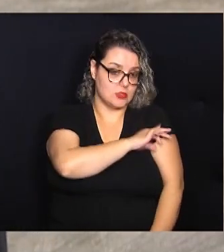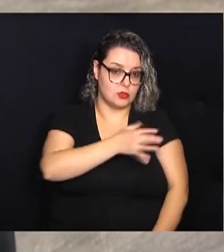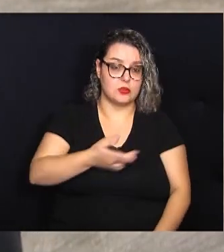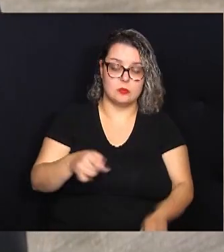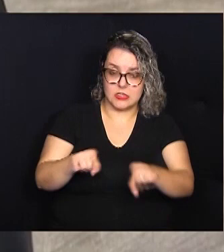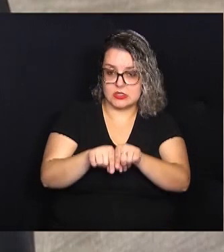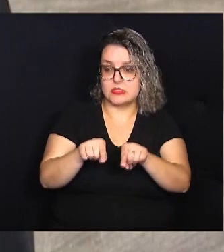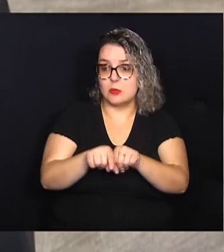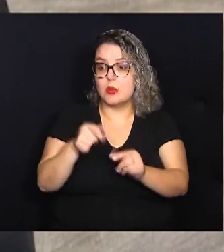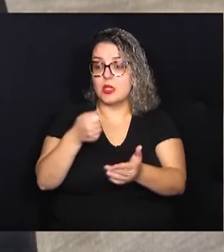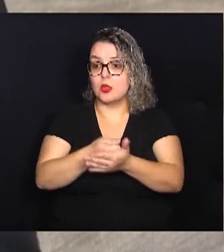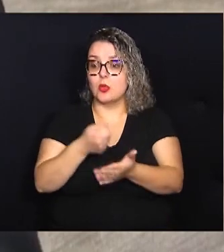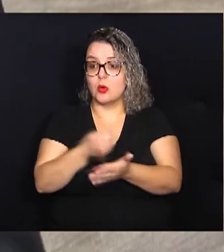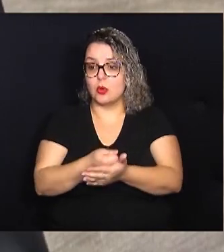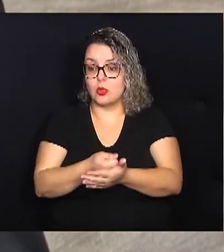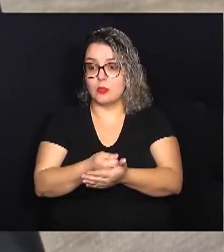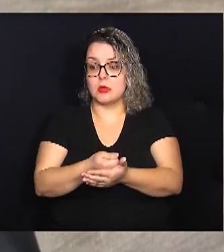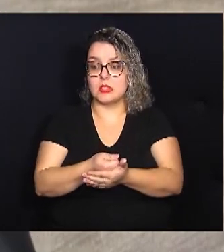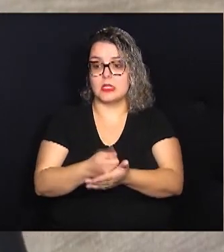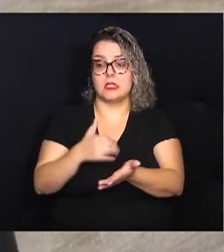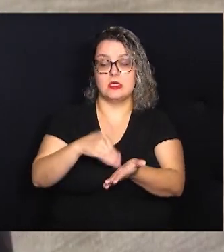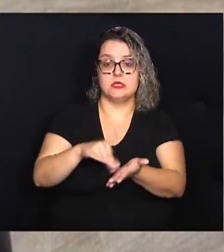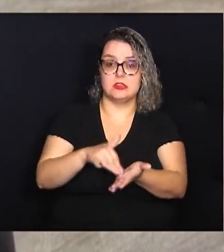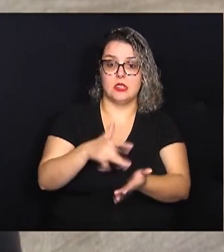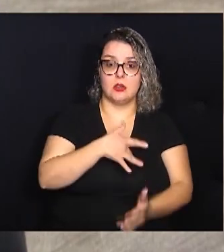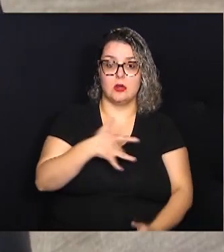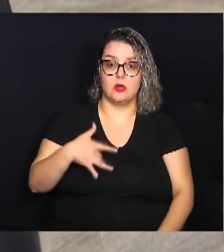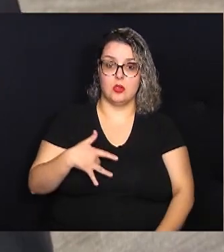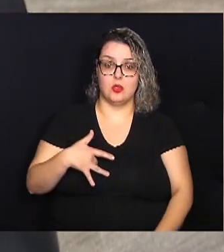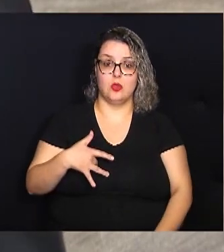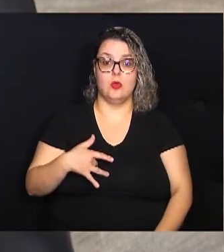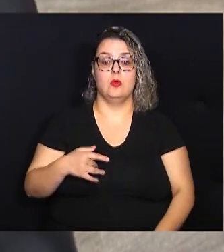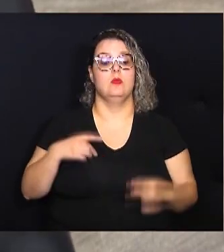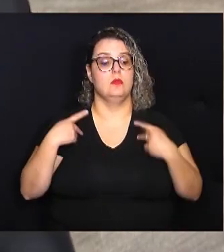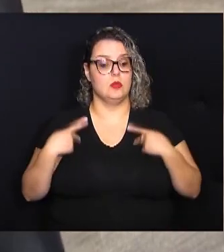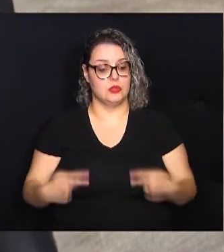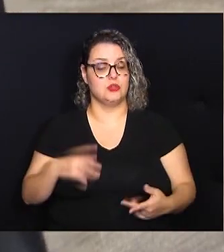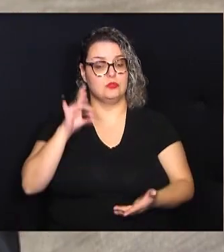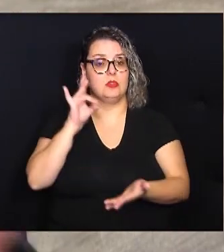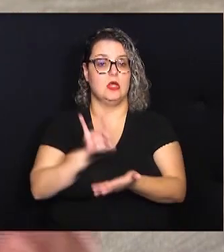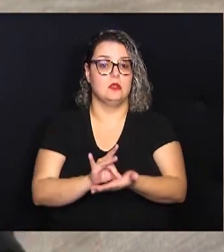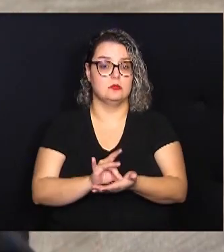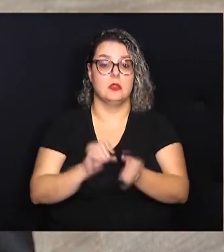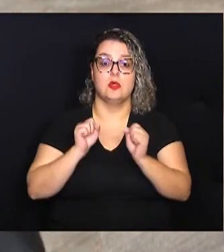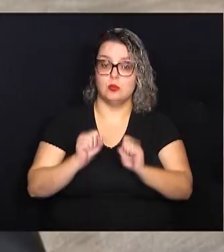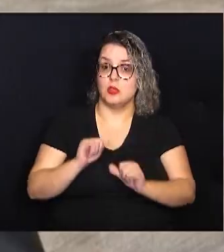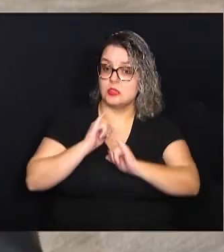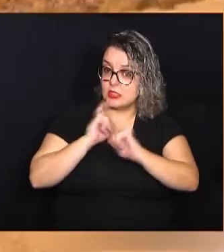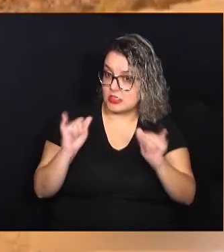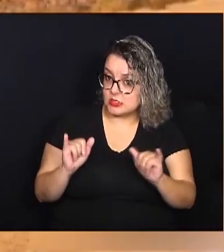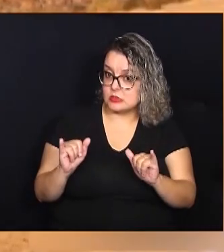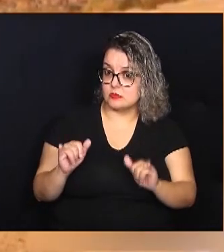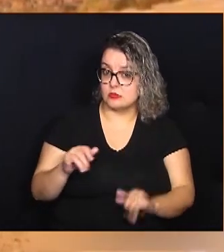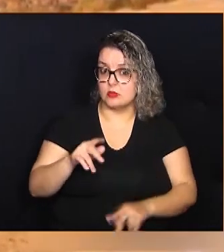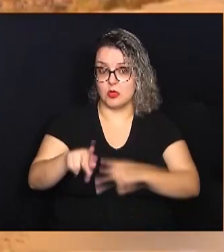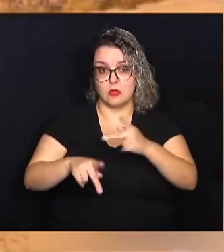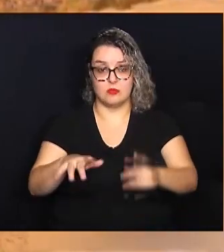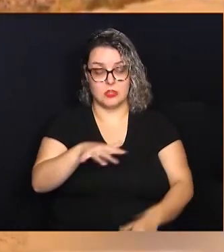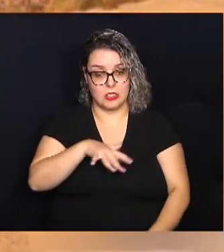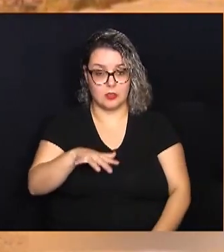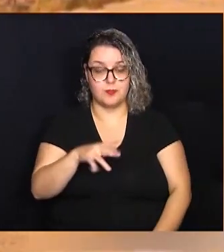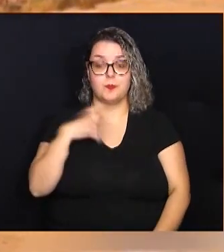também cobrar da Secretaria de Saúde um posicionamento de fato para que eu possa dar resposta para a população daquela região. O